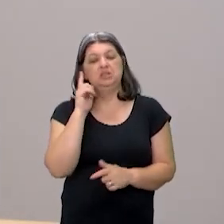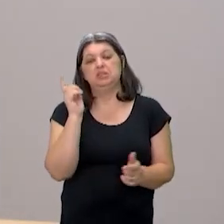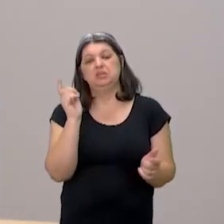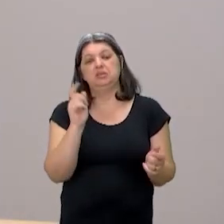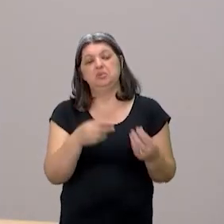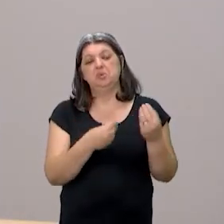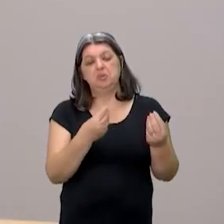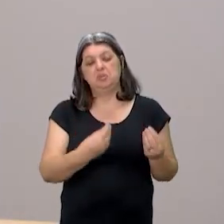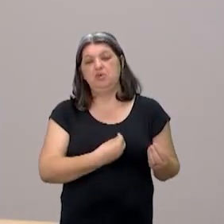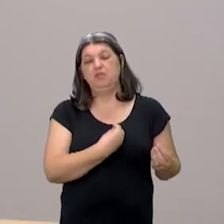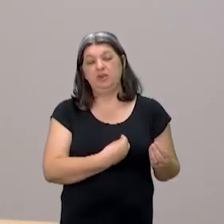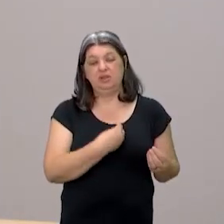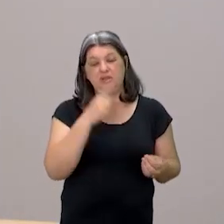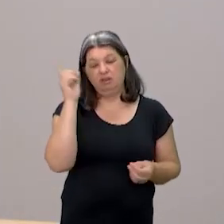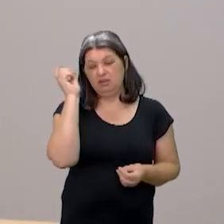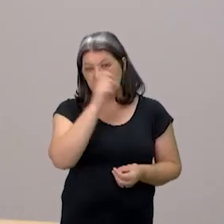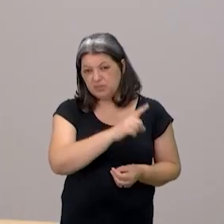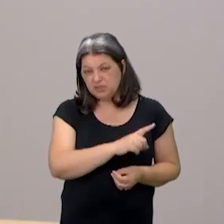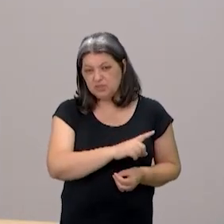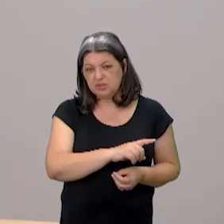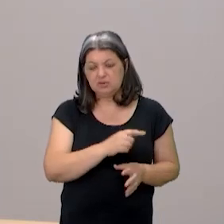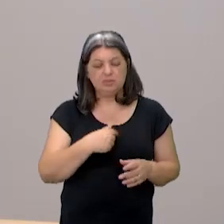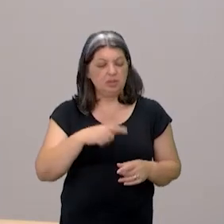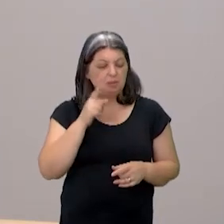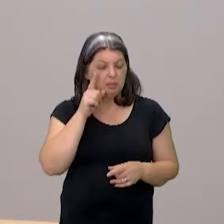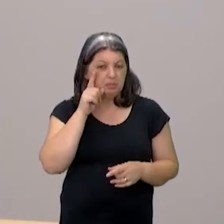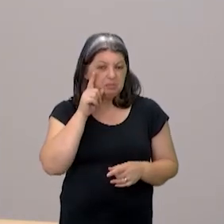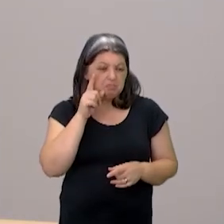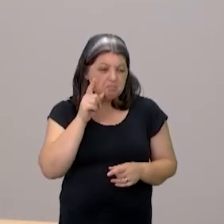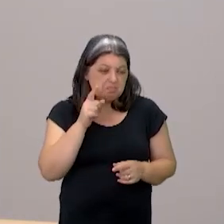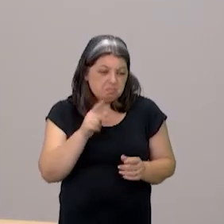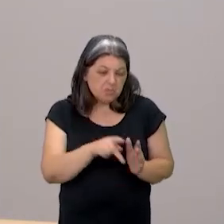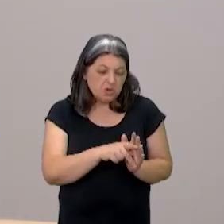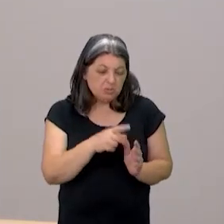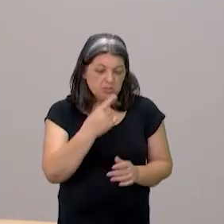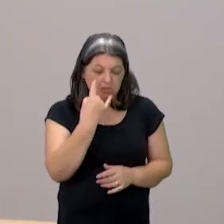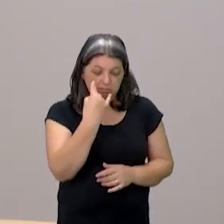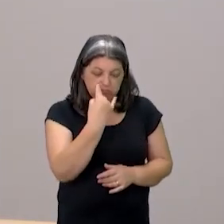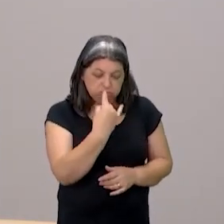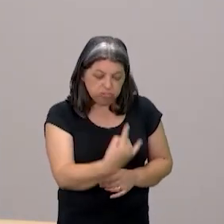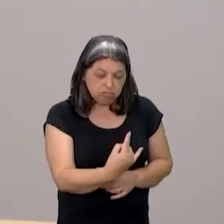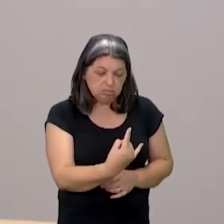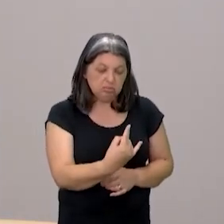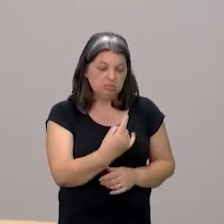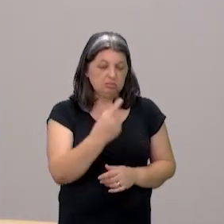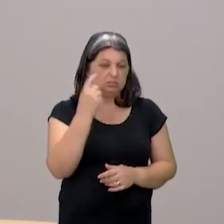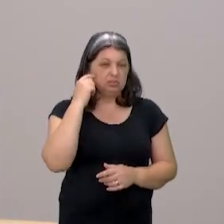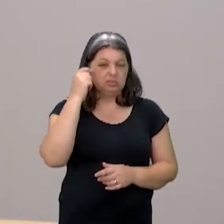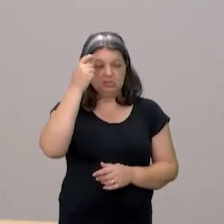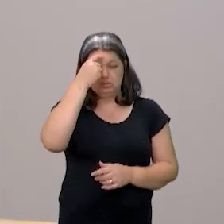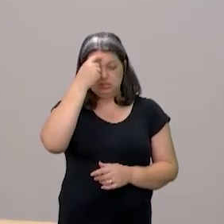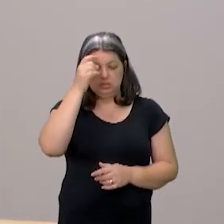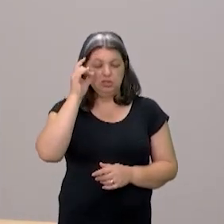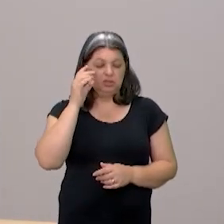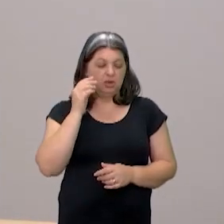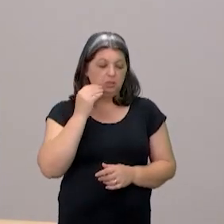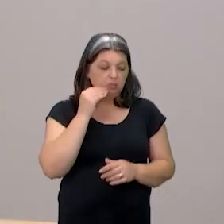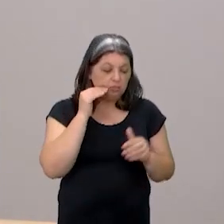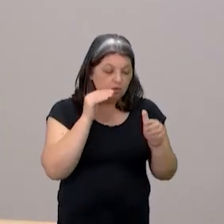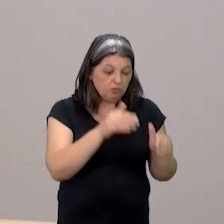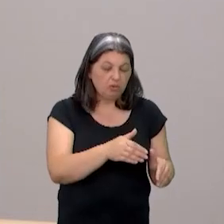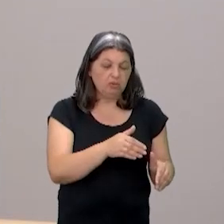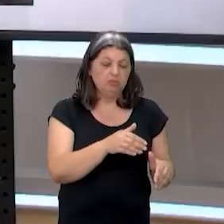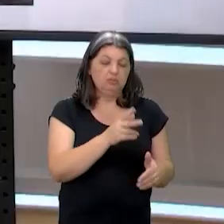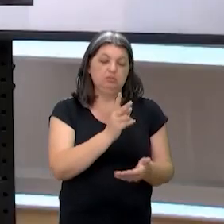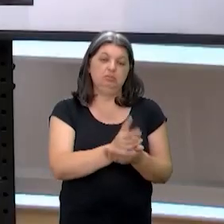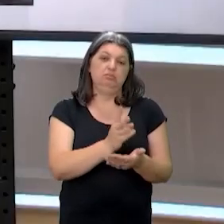muitas vezes são difíceis, ele está ali alienado do seu pensamento, da sua consciência, só reproduzindo sempre o mesmo